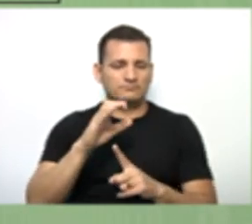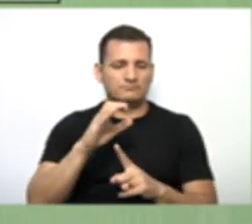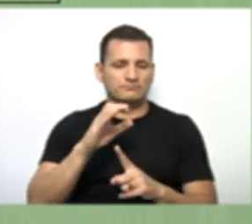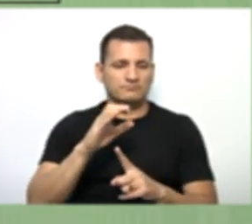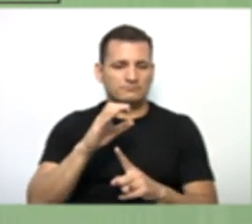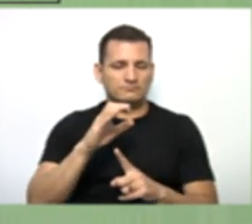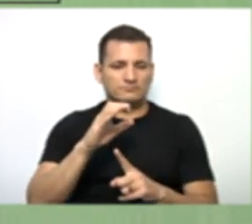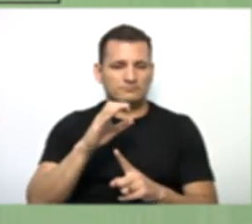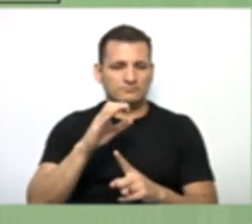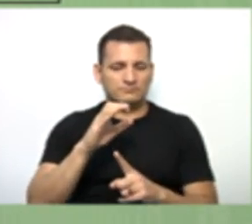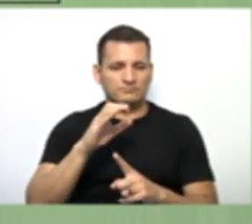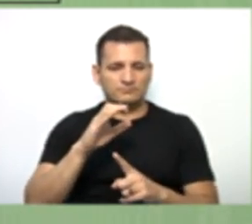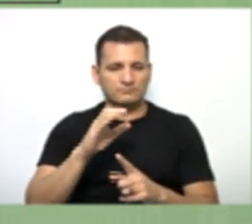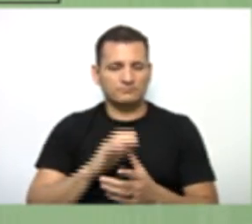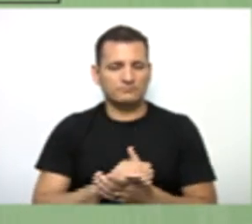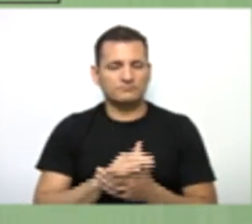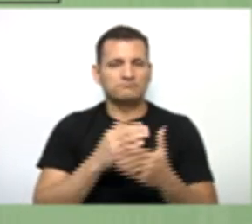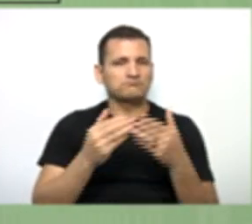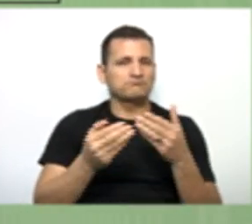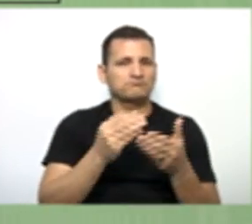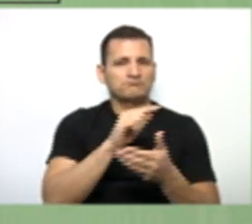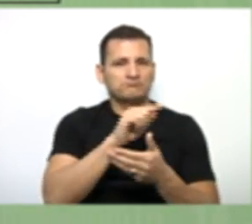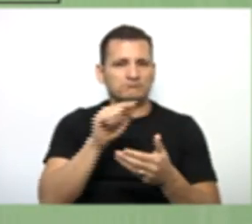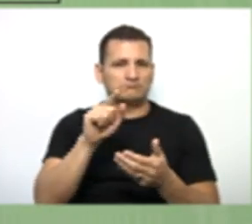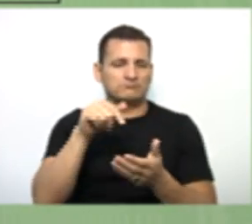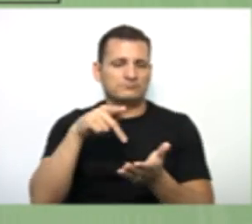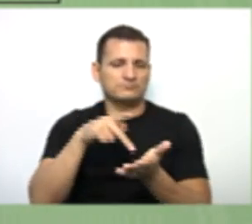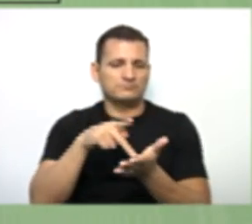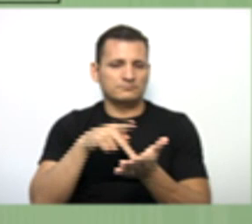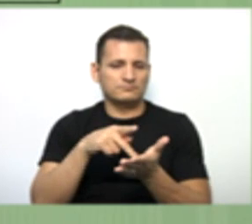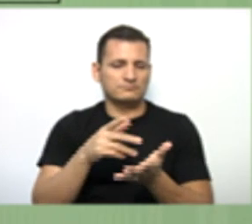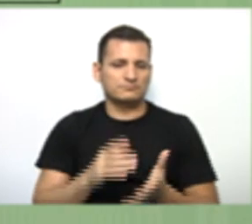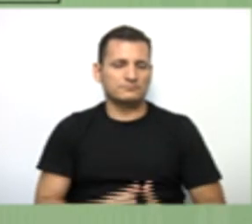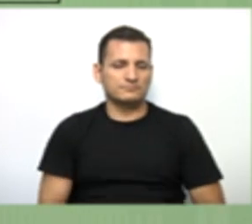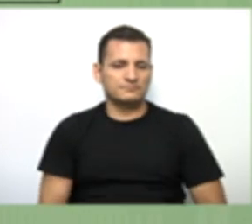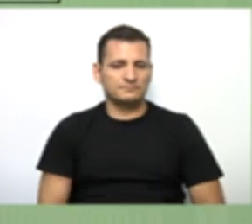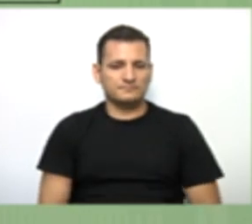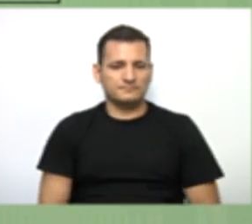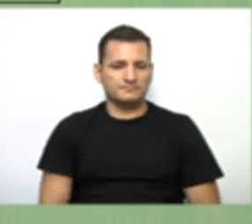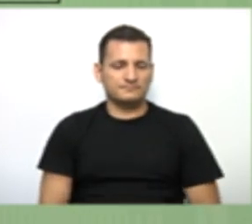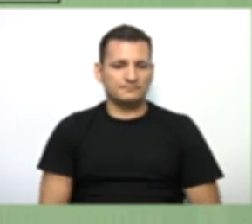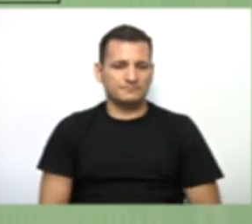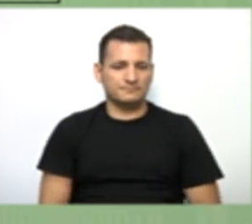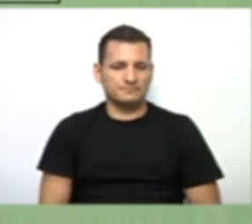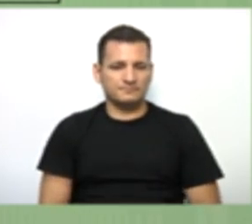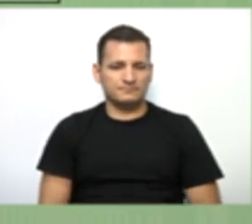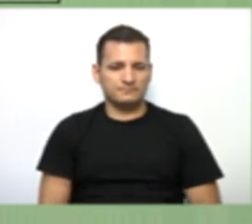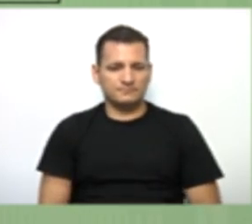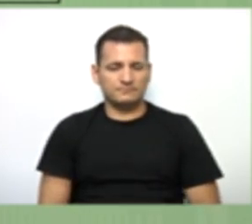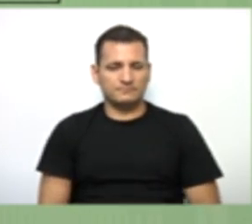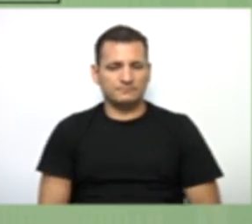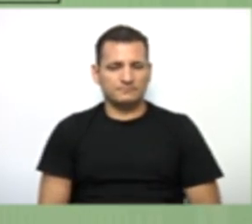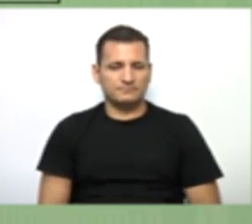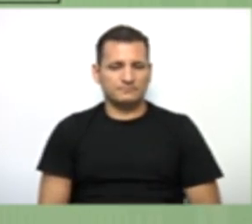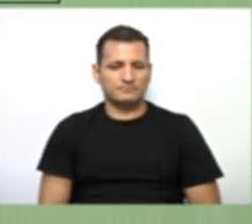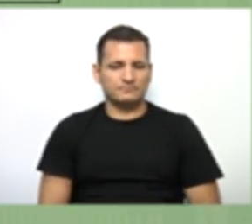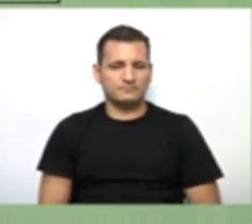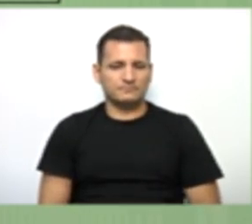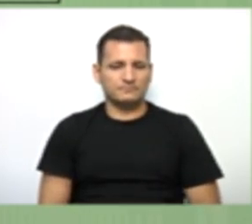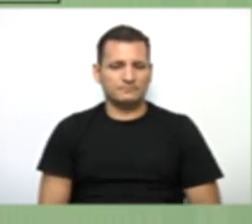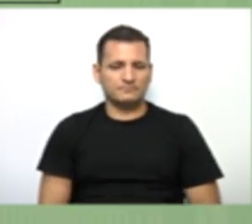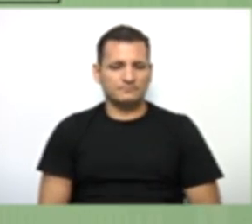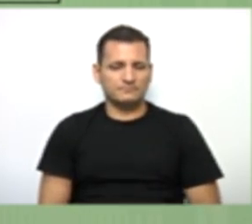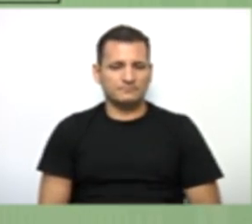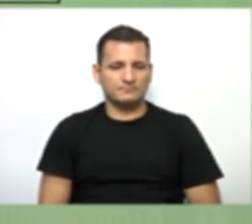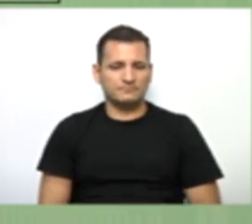ser verdadeiro, se qualquer um desses for verdadeiro, é verdadeiro, então esse aqui é 0, 1,